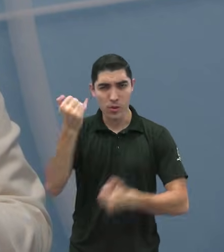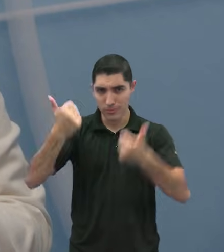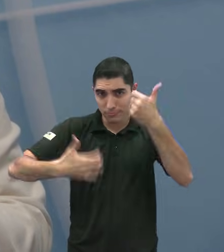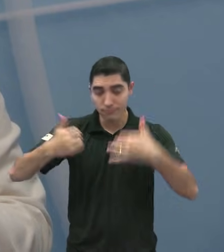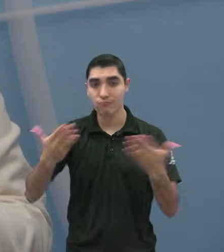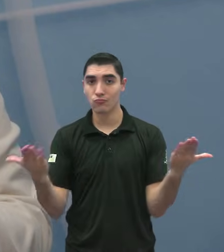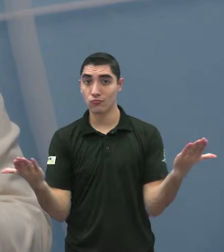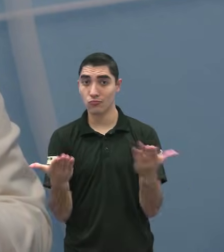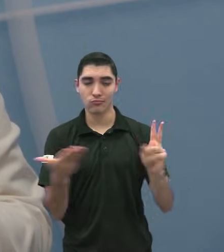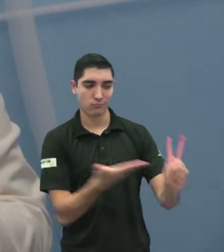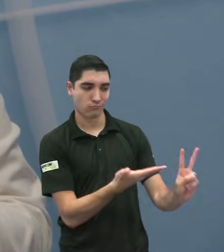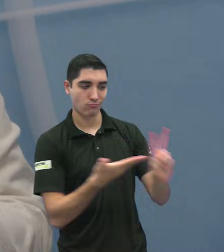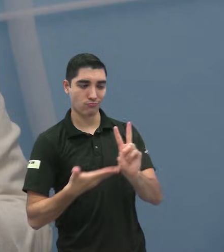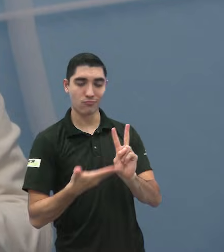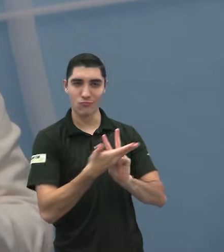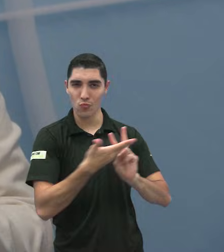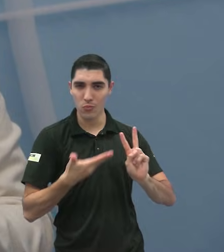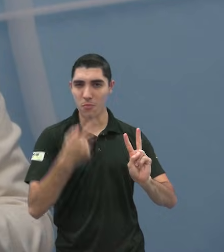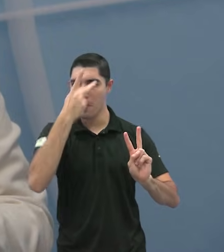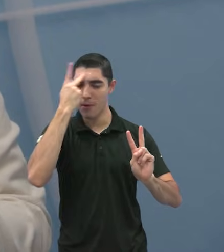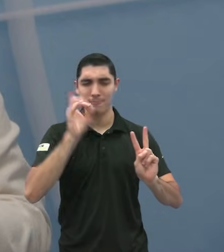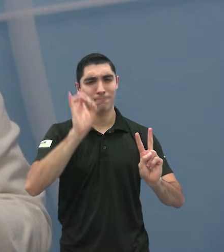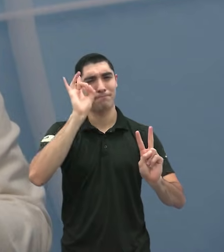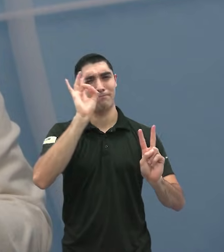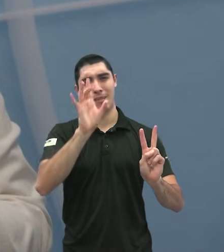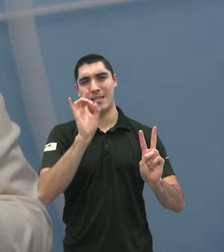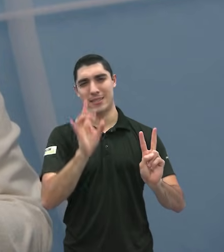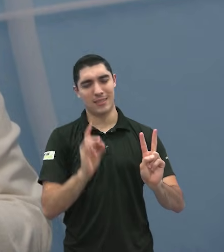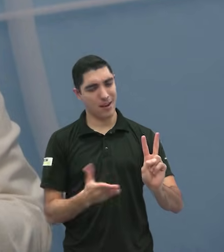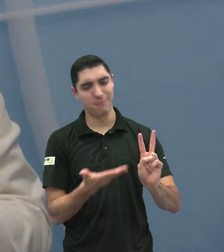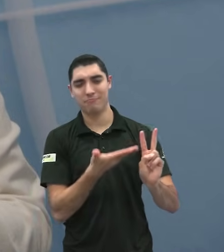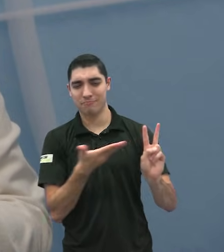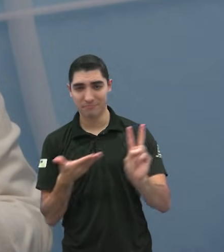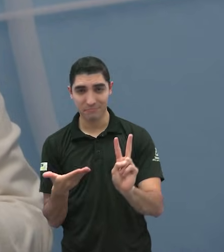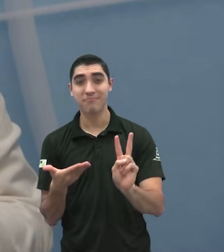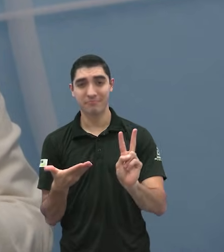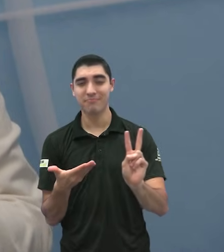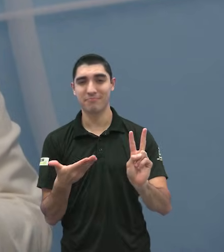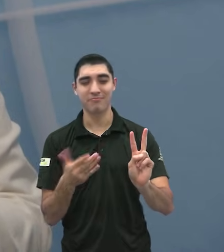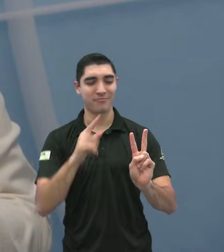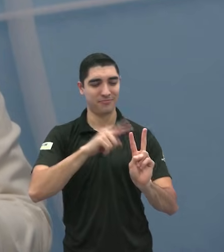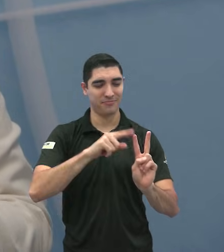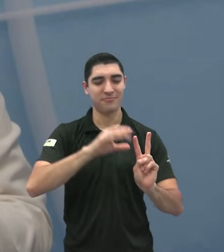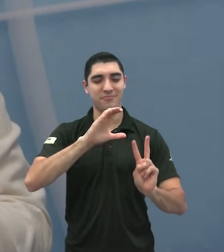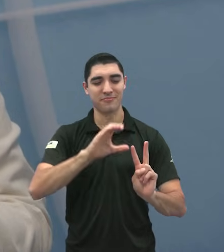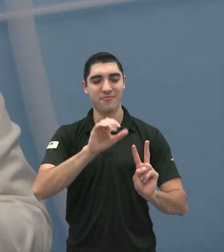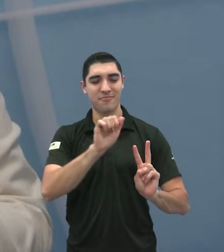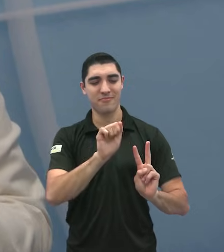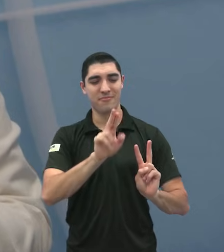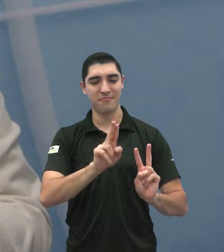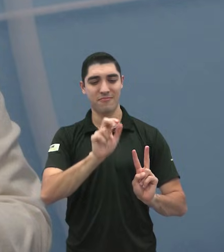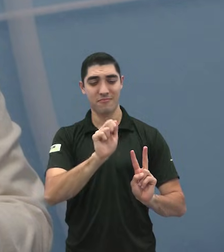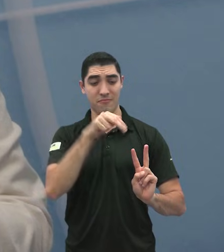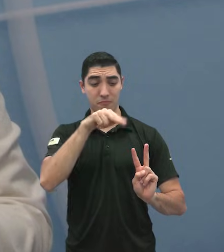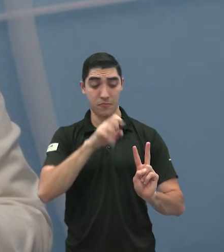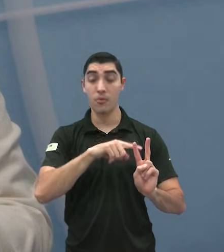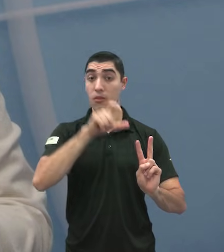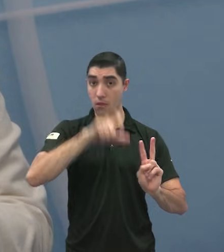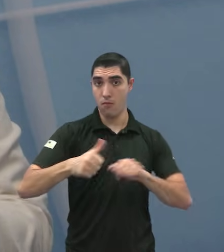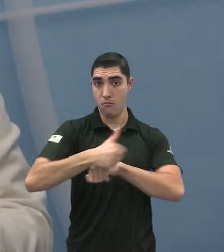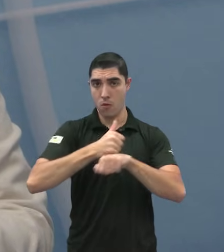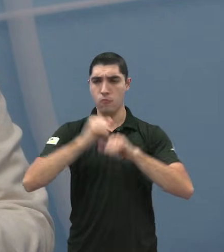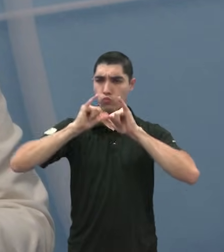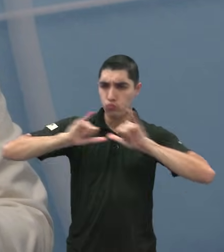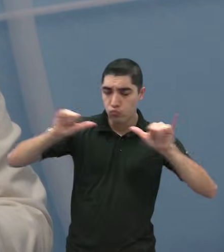eu recebo 2 convidadas queridas, especiais aqui no nosso estúdio, Cauane Sander, publicitária